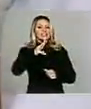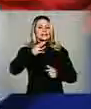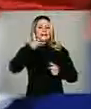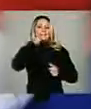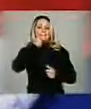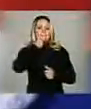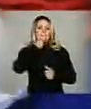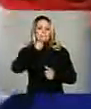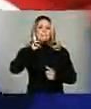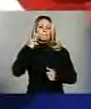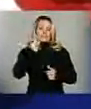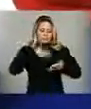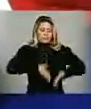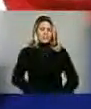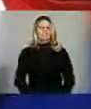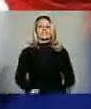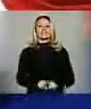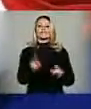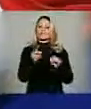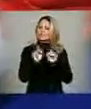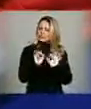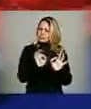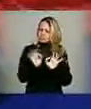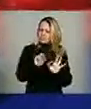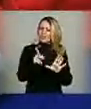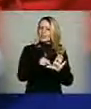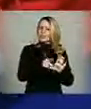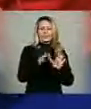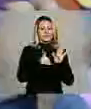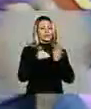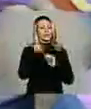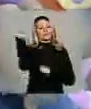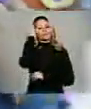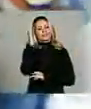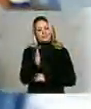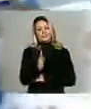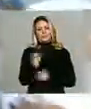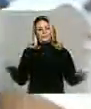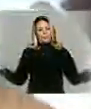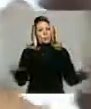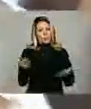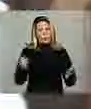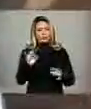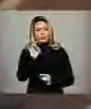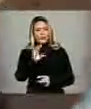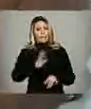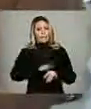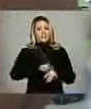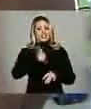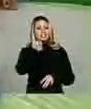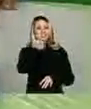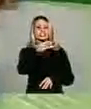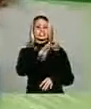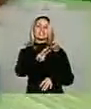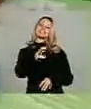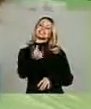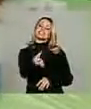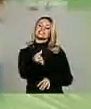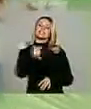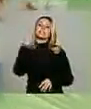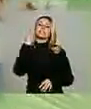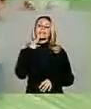recém-nascidos fizeram o teste do pezinho em todo o território nacional. Atualmente, mais de 16 mil crianças